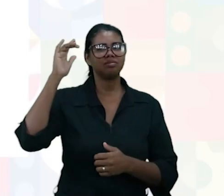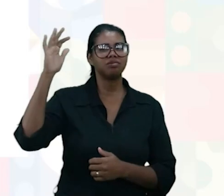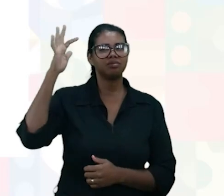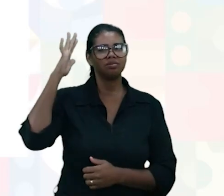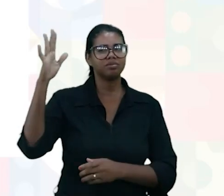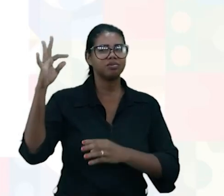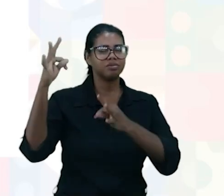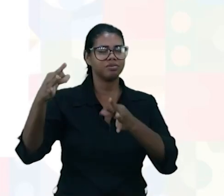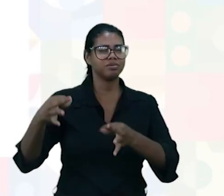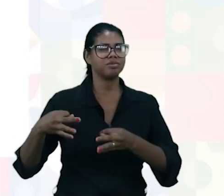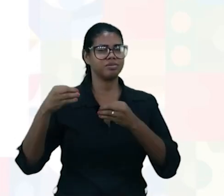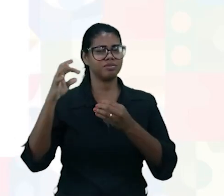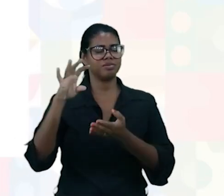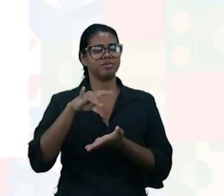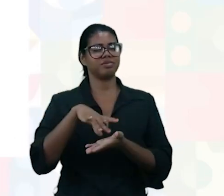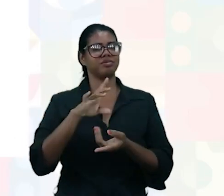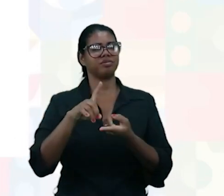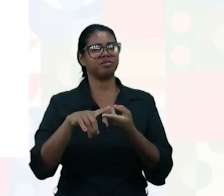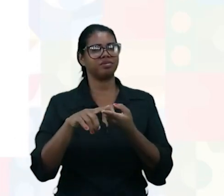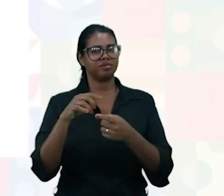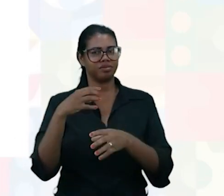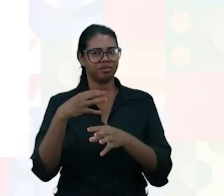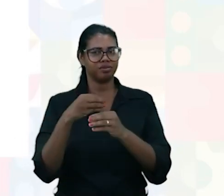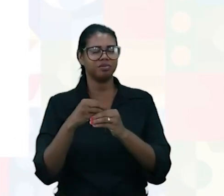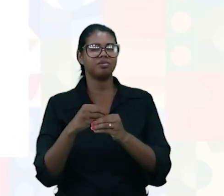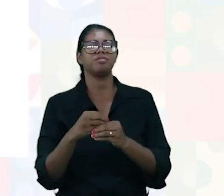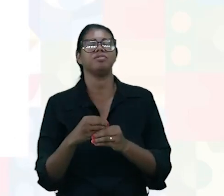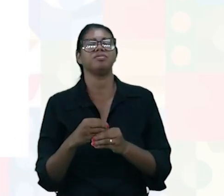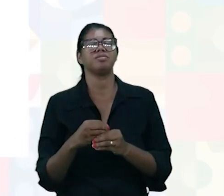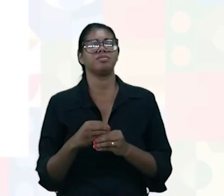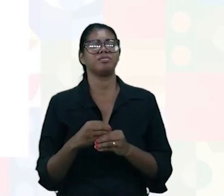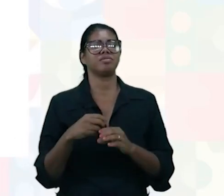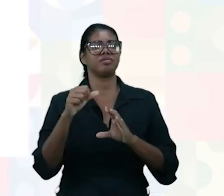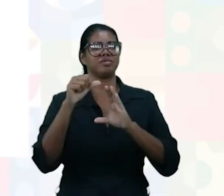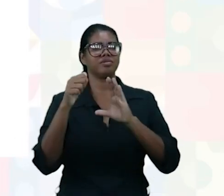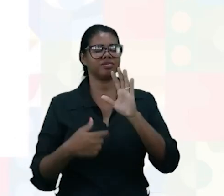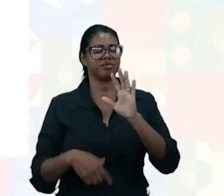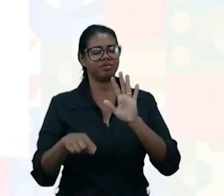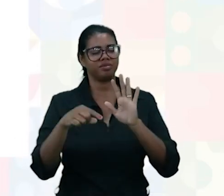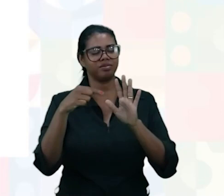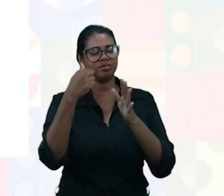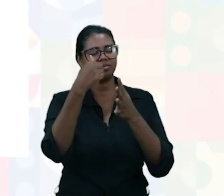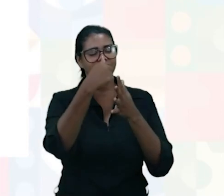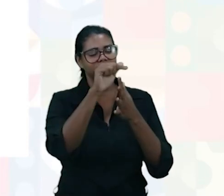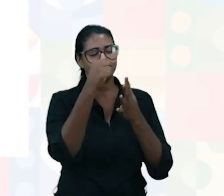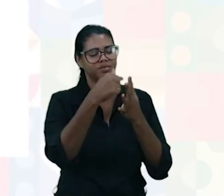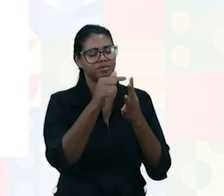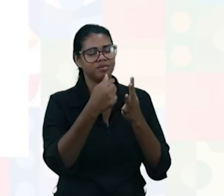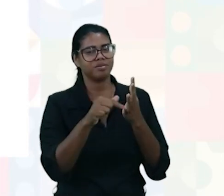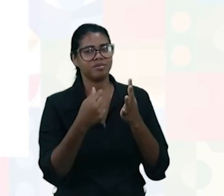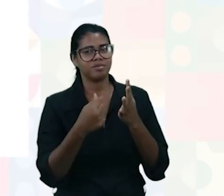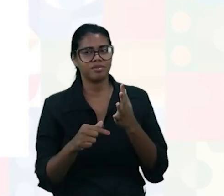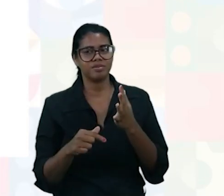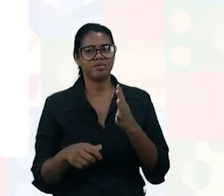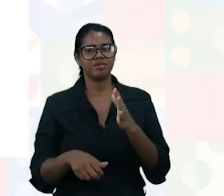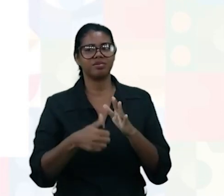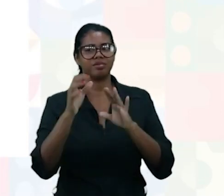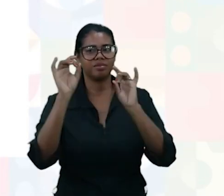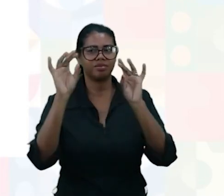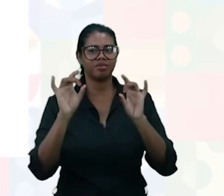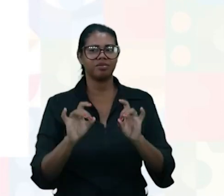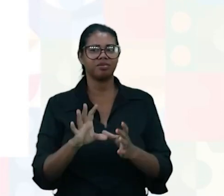principalmente o pensamento ocidental. E ele pensa ali categorias que são primordiais, em especial